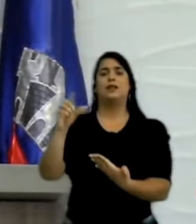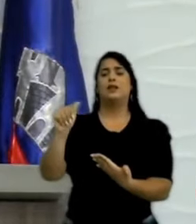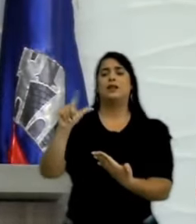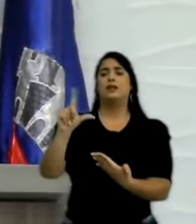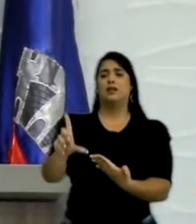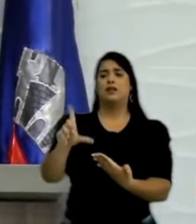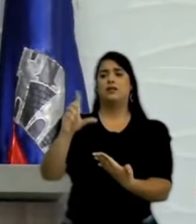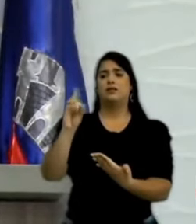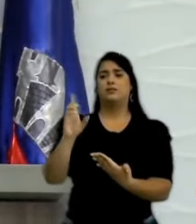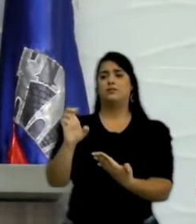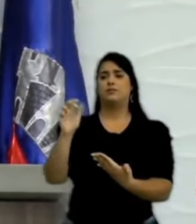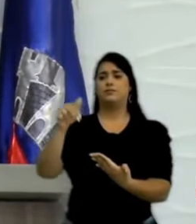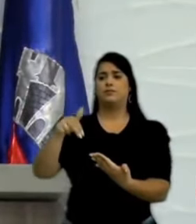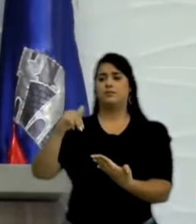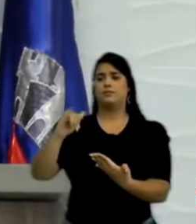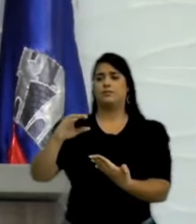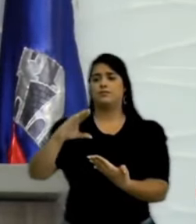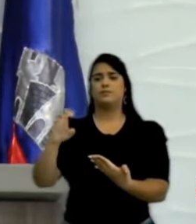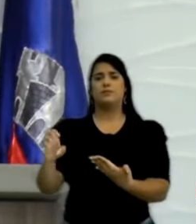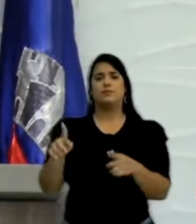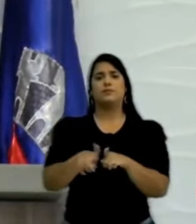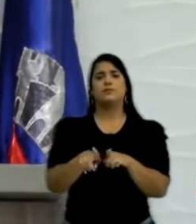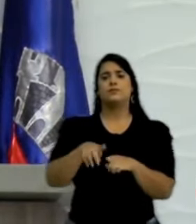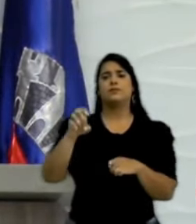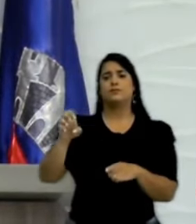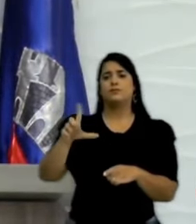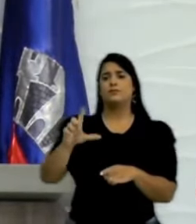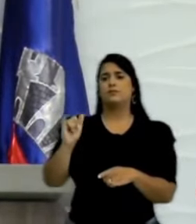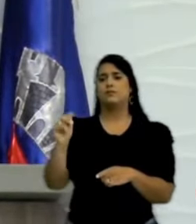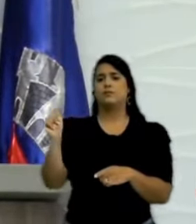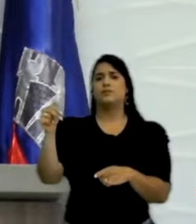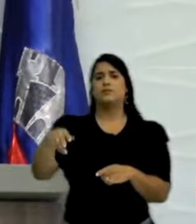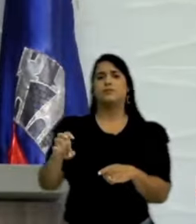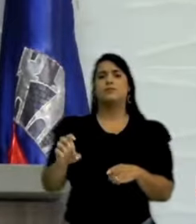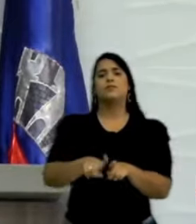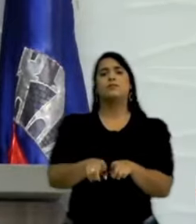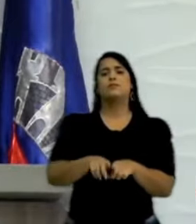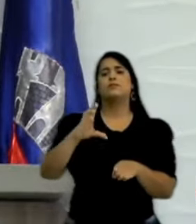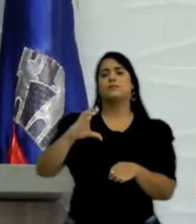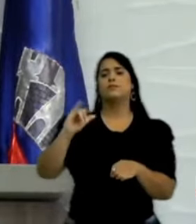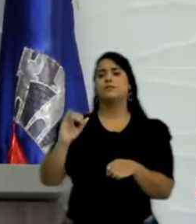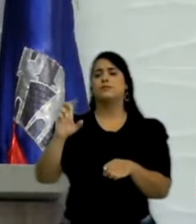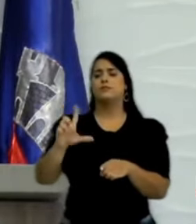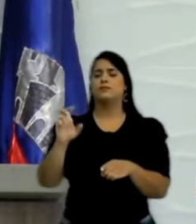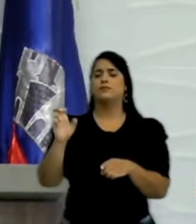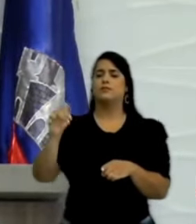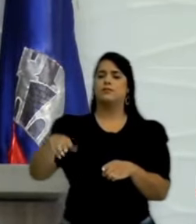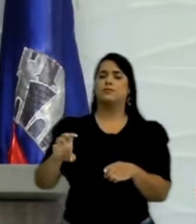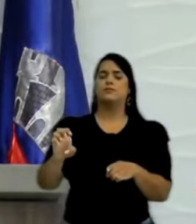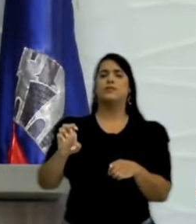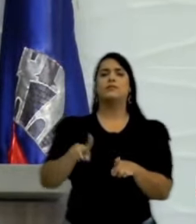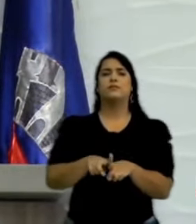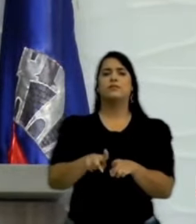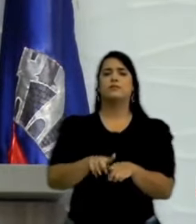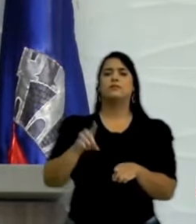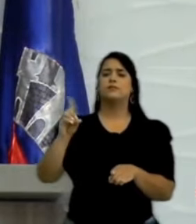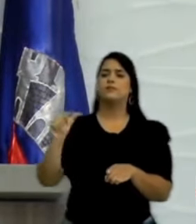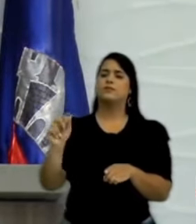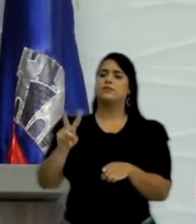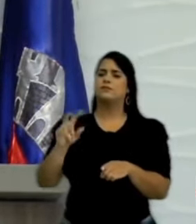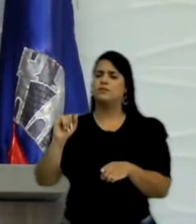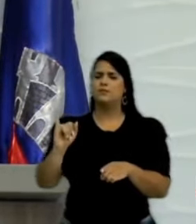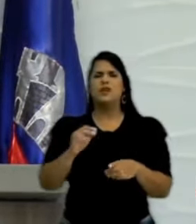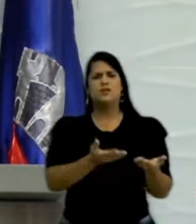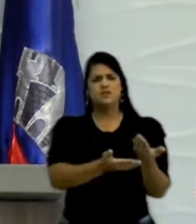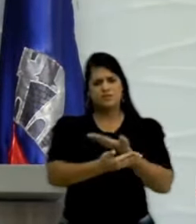a James, a Cibele, a Eliane, a Silene, Wagner e Davi. E vocês sabiam,